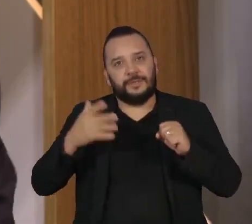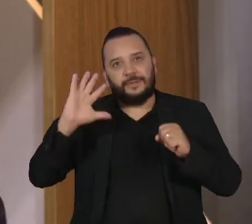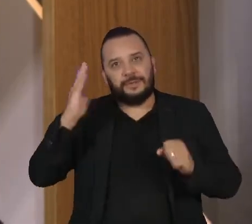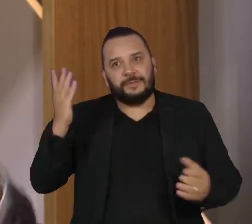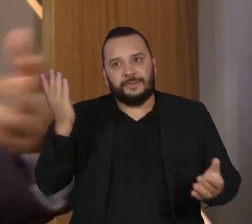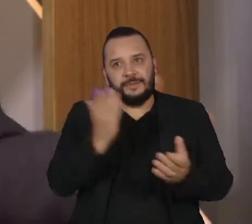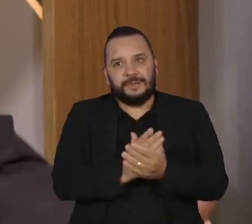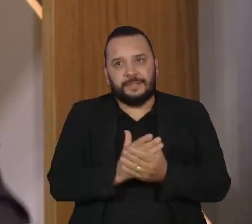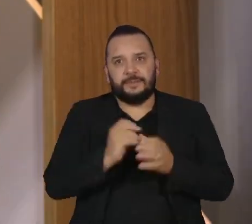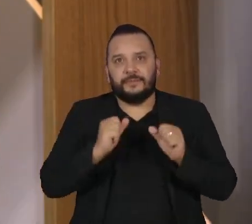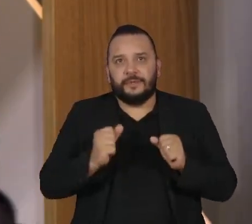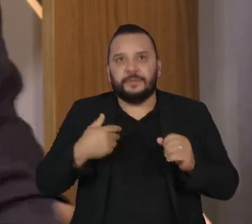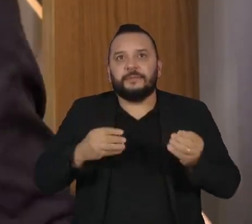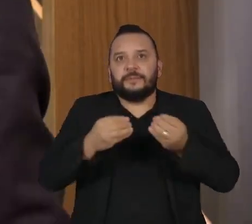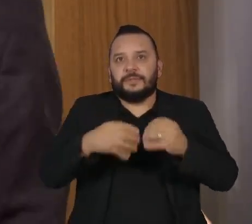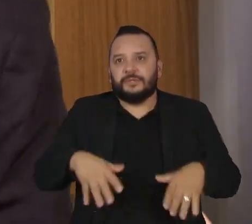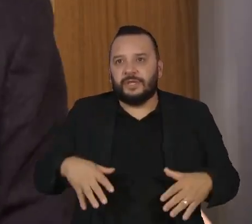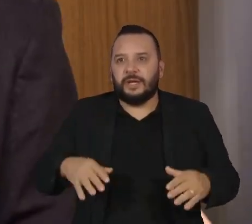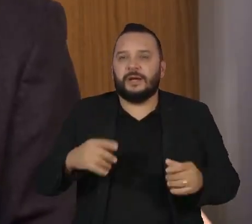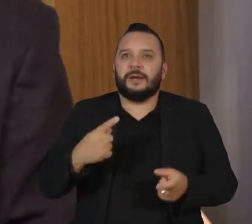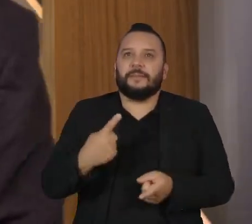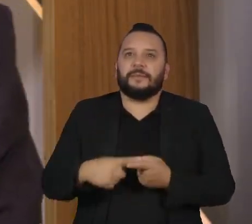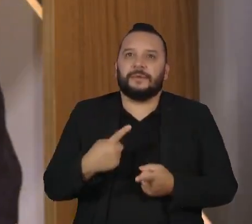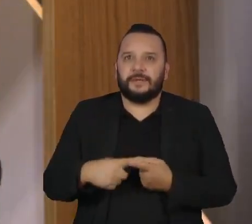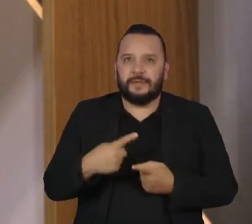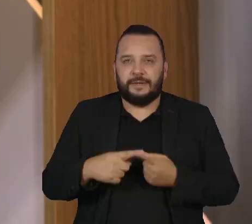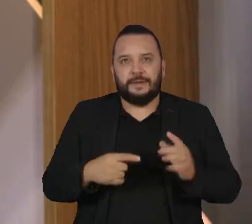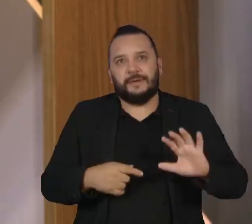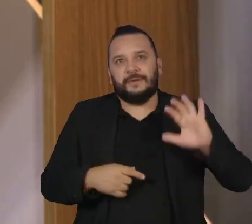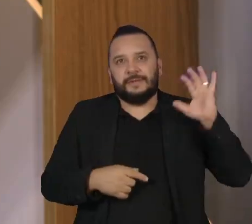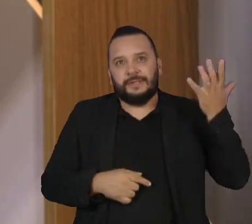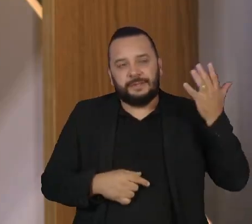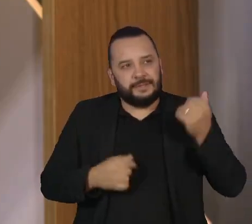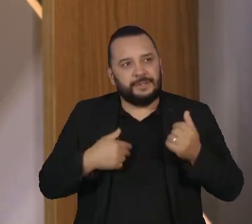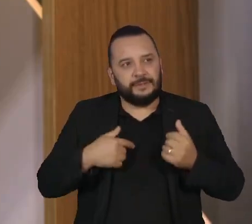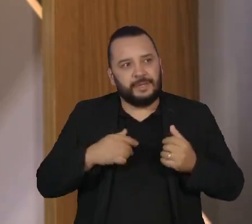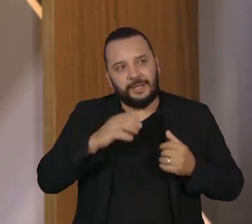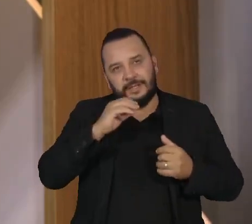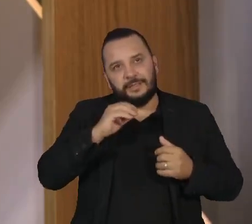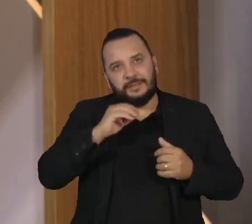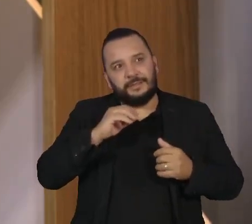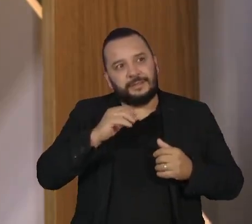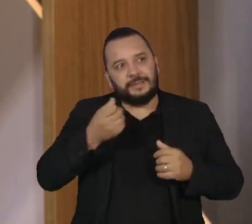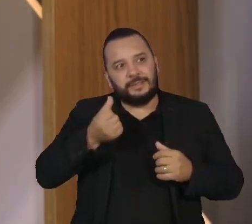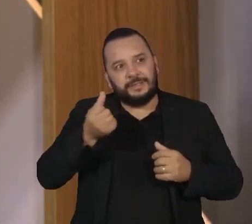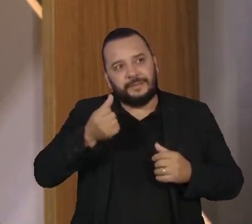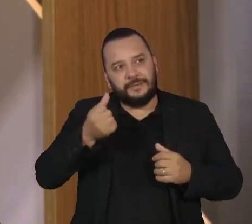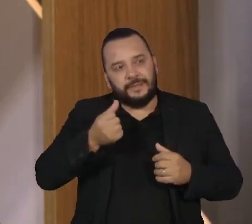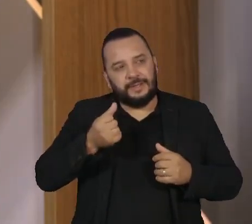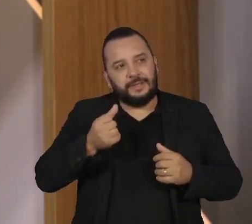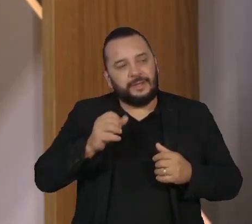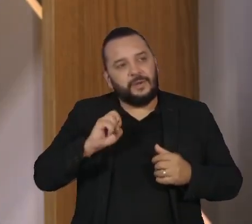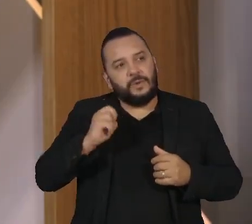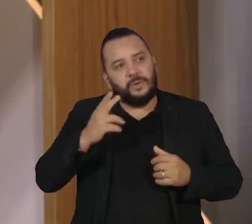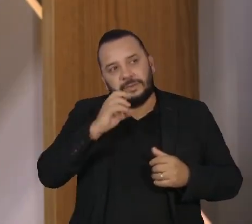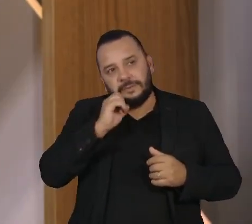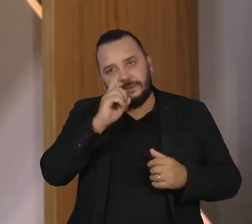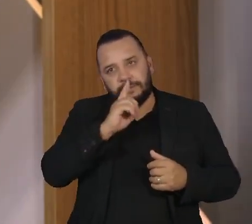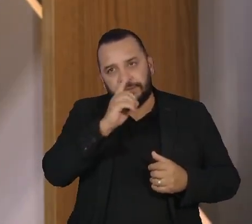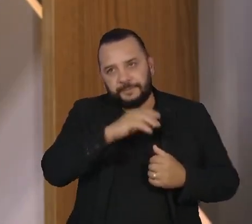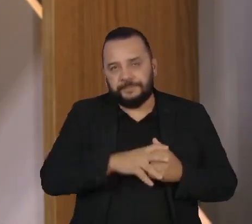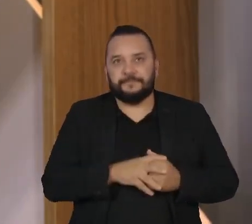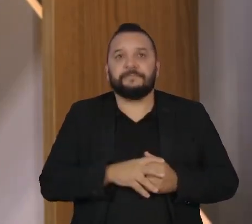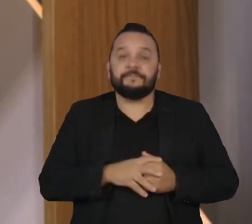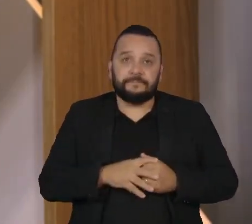alegar algum tipo de prejuízo com todo esse ocorrido no final de semana. Eu temo, não sei o que vocês pensam a respeito, de que a gente possa